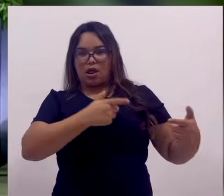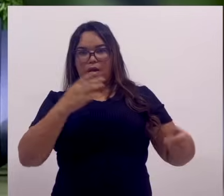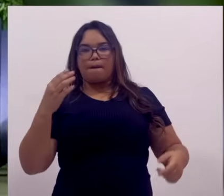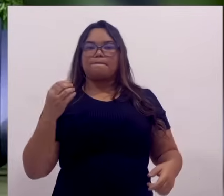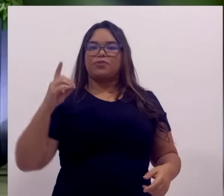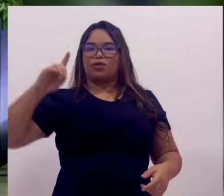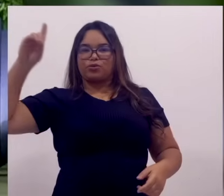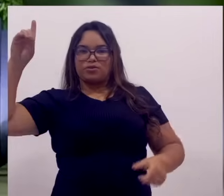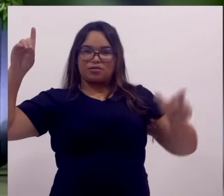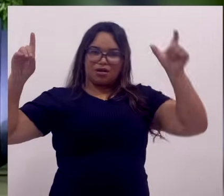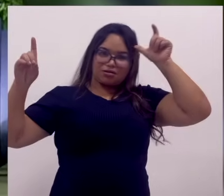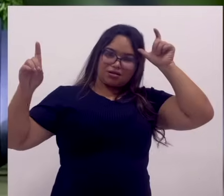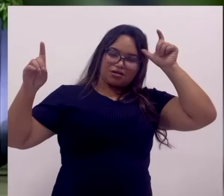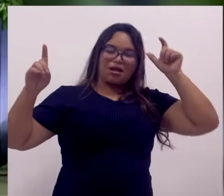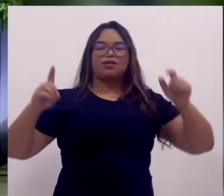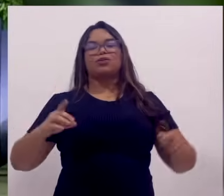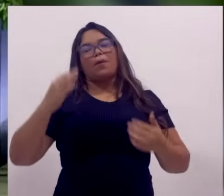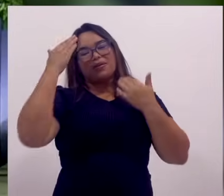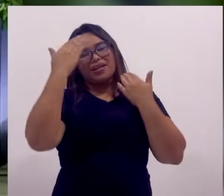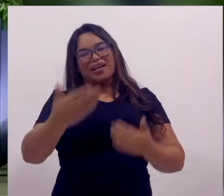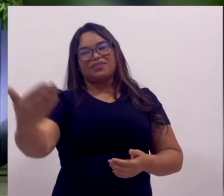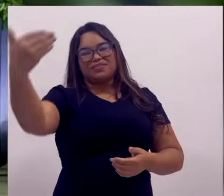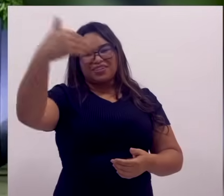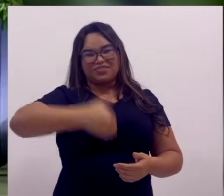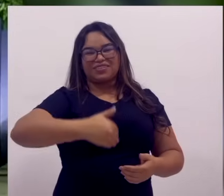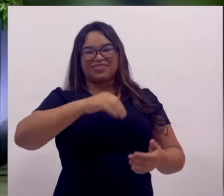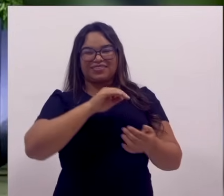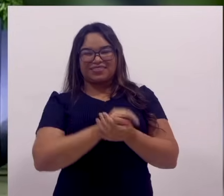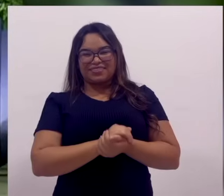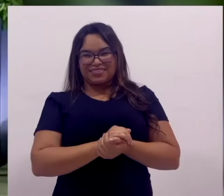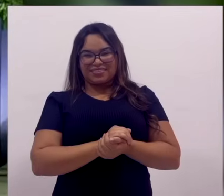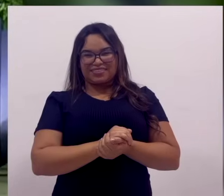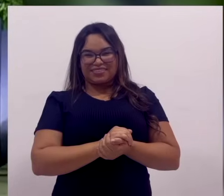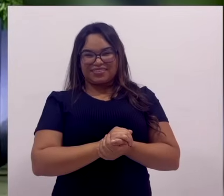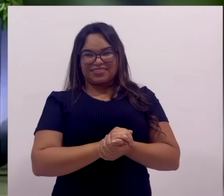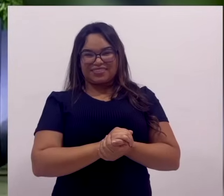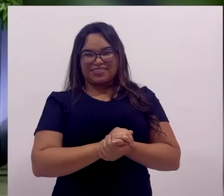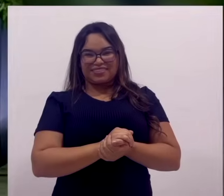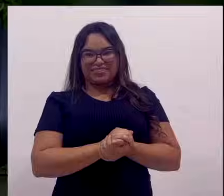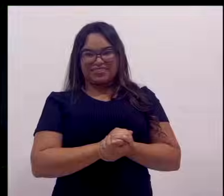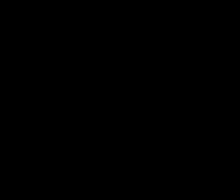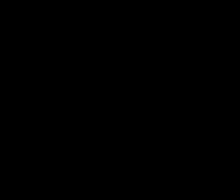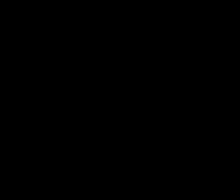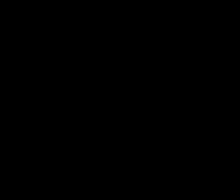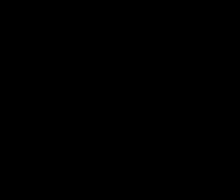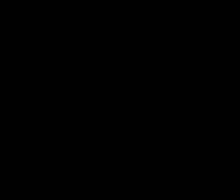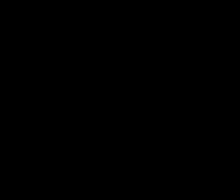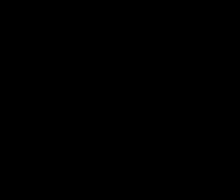descubramos toda a verdade sobre a batalha entre o bem e o mal. Obrigado a vocês por terem vindo.